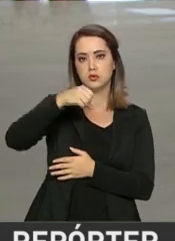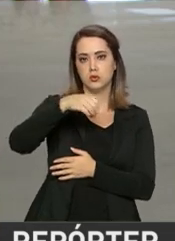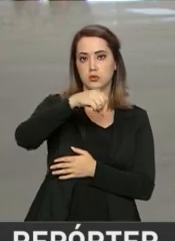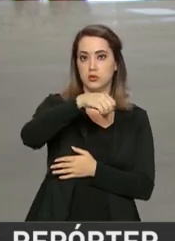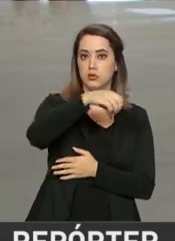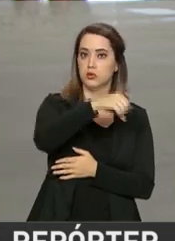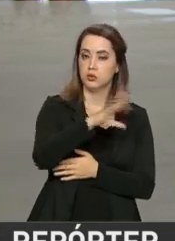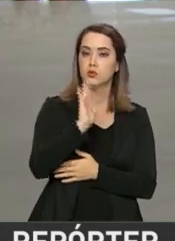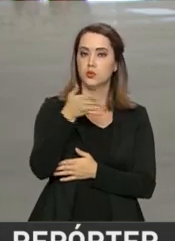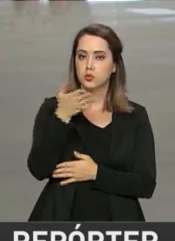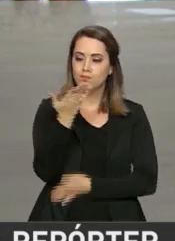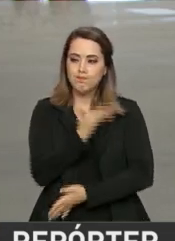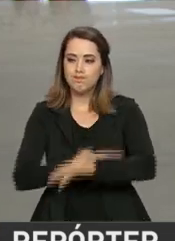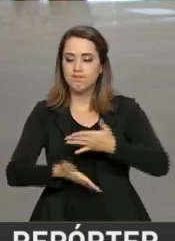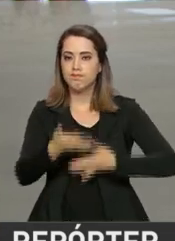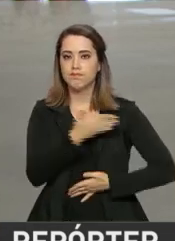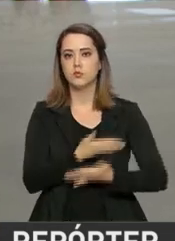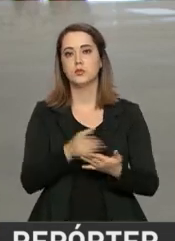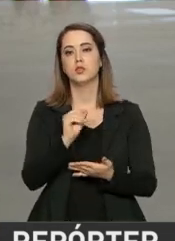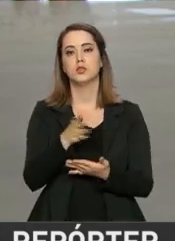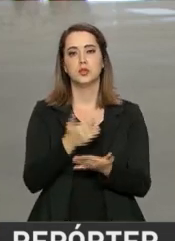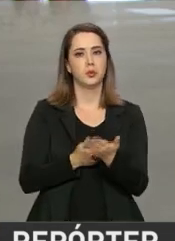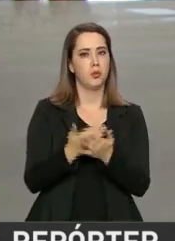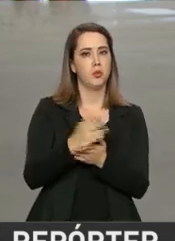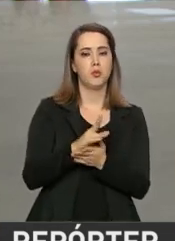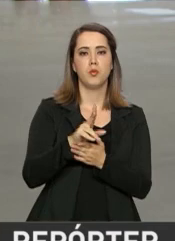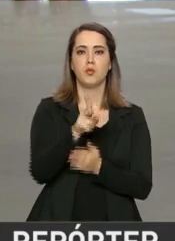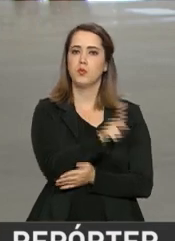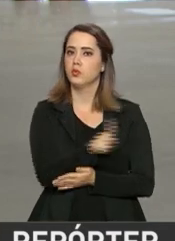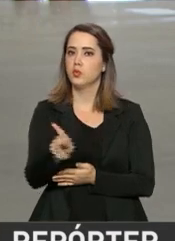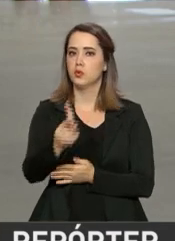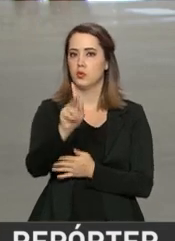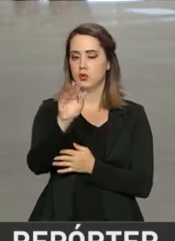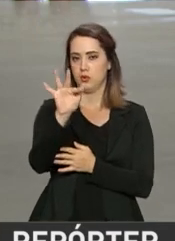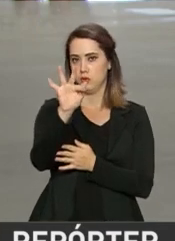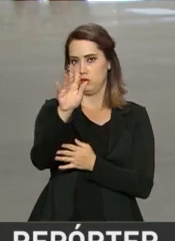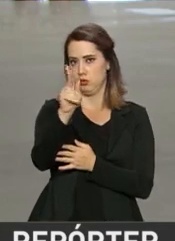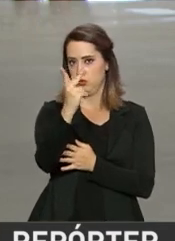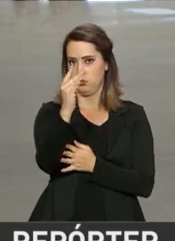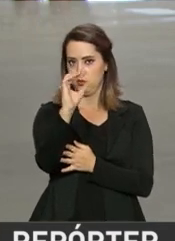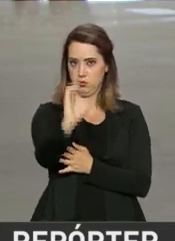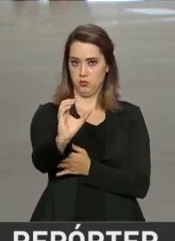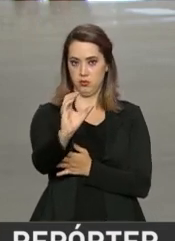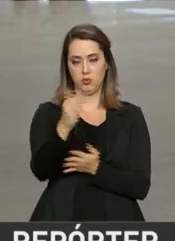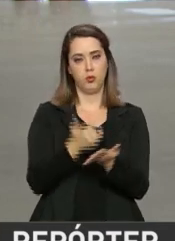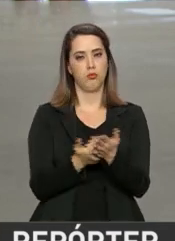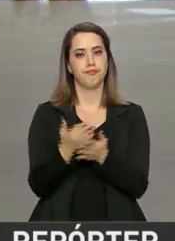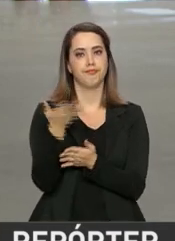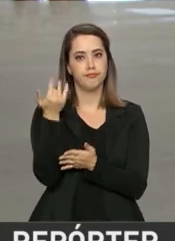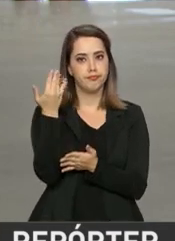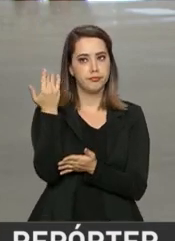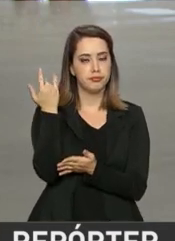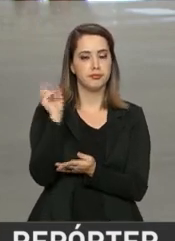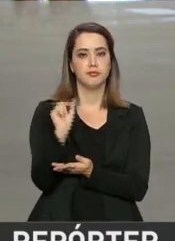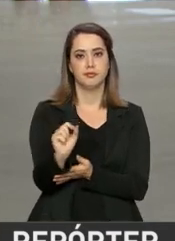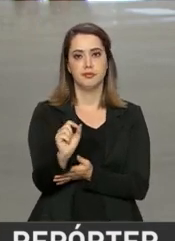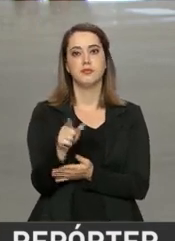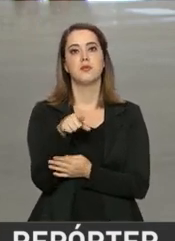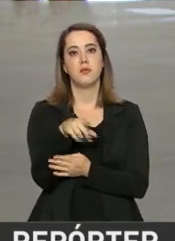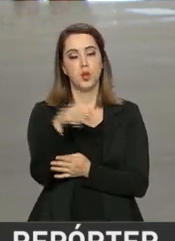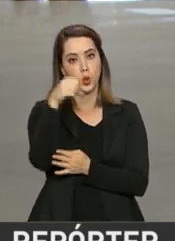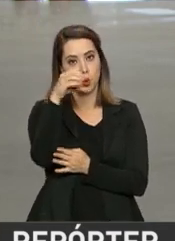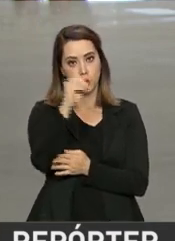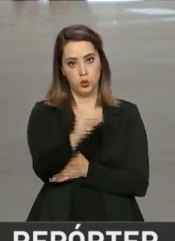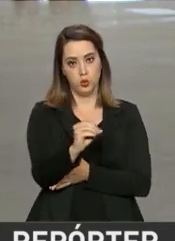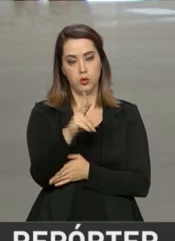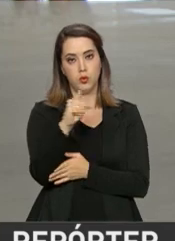1999 ainda no governo Fernando Henrique Cardoso nesses próximos 90 dias esse prazo que você falou agora